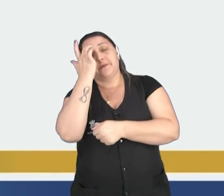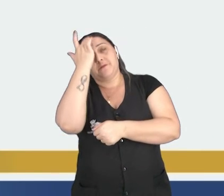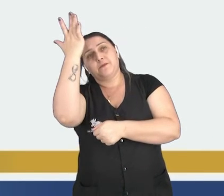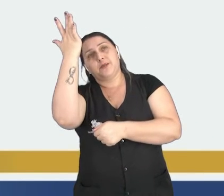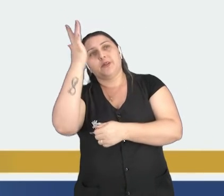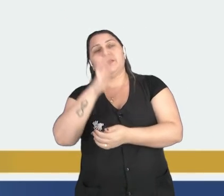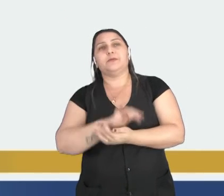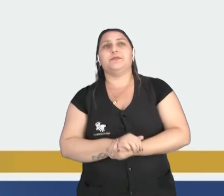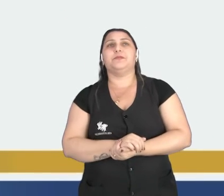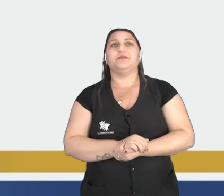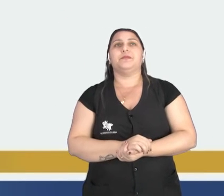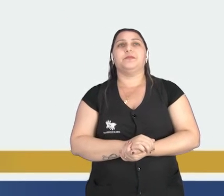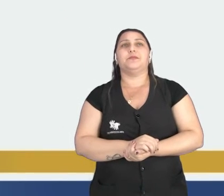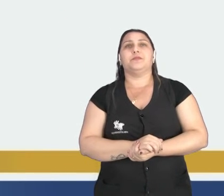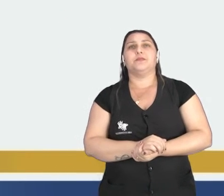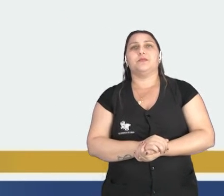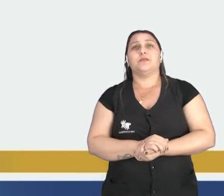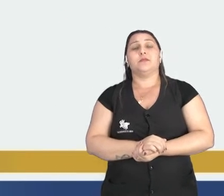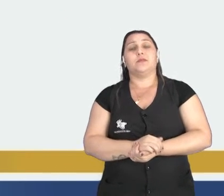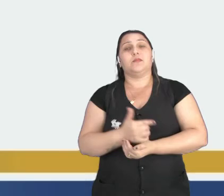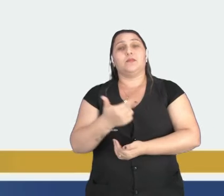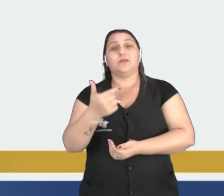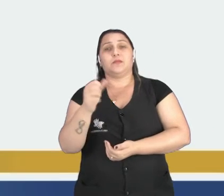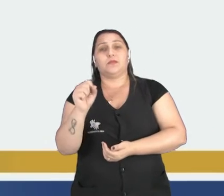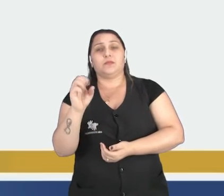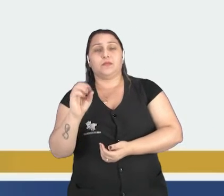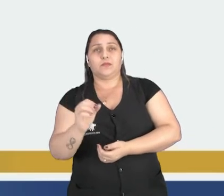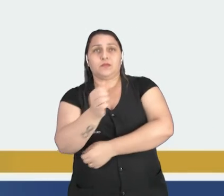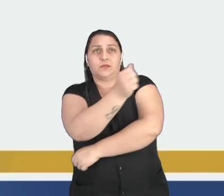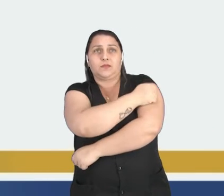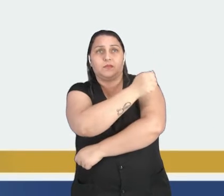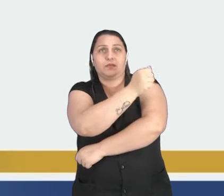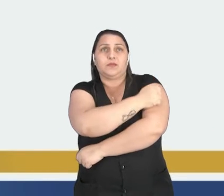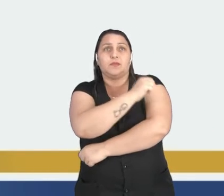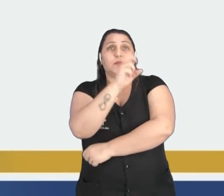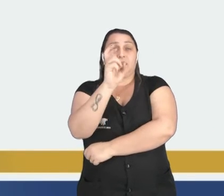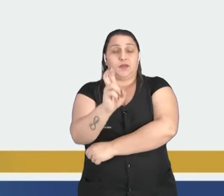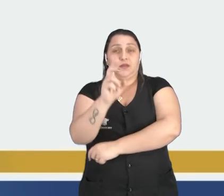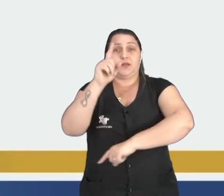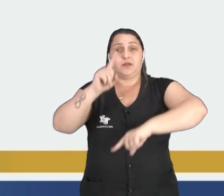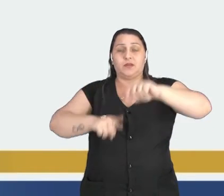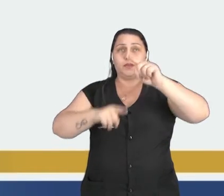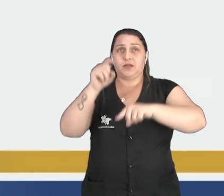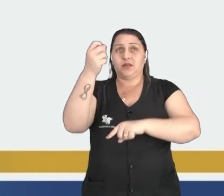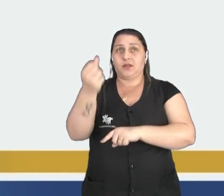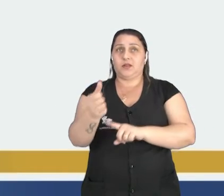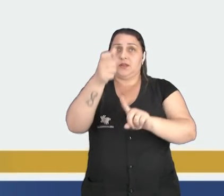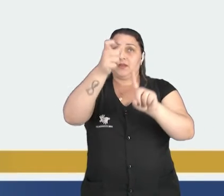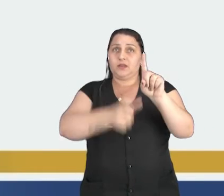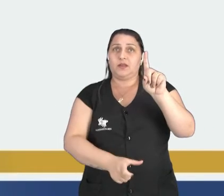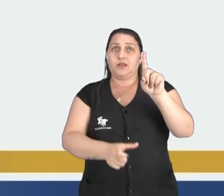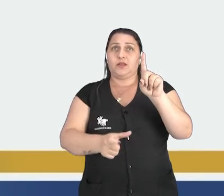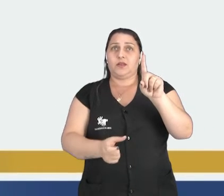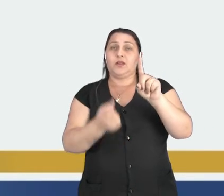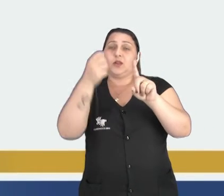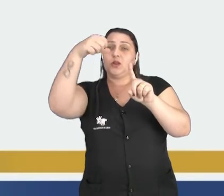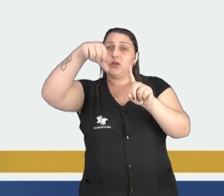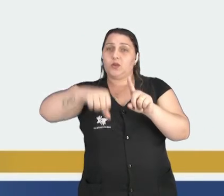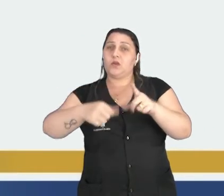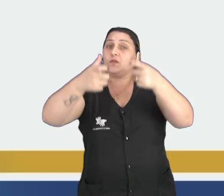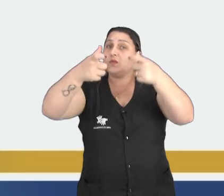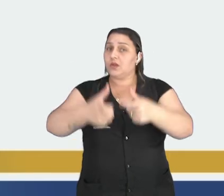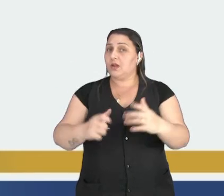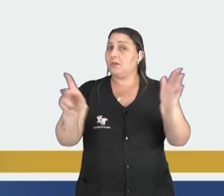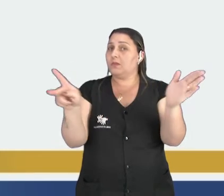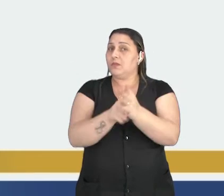assim? Quantos alunos eu tenho ao todo? 280. E nós temos 5 objetos, 6 personagens em 9 cômodos